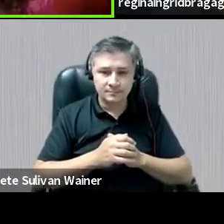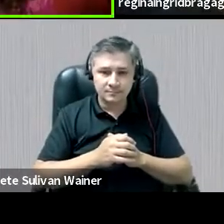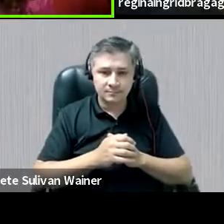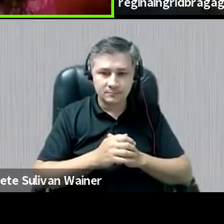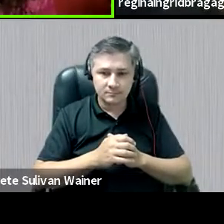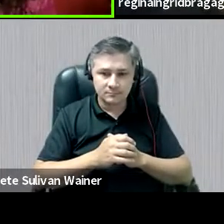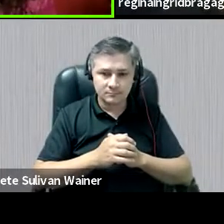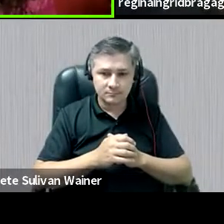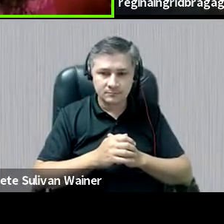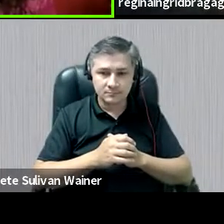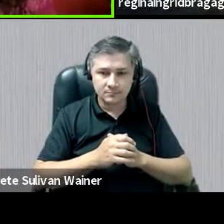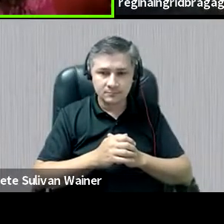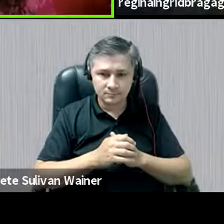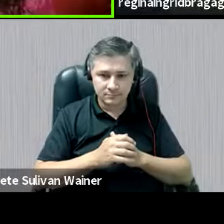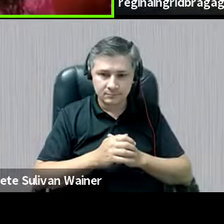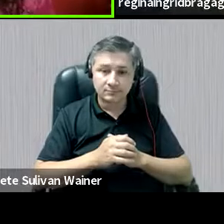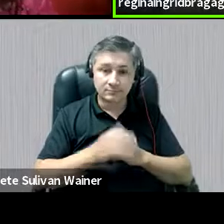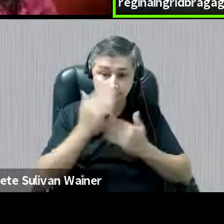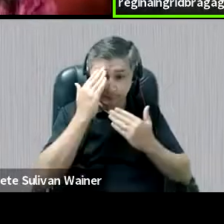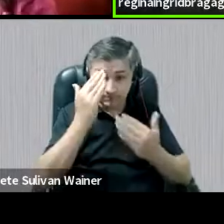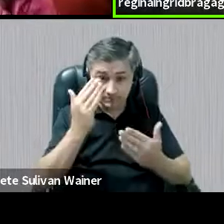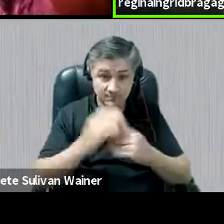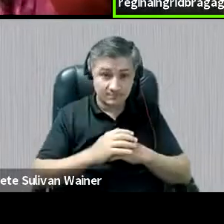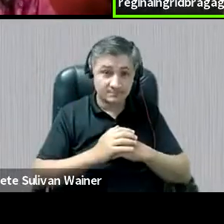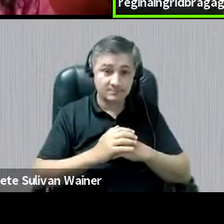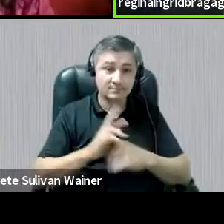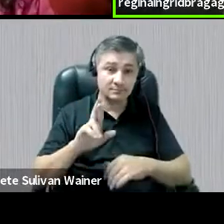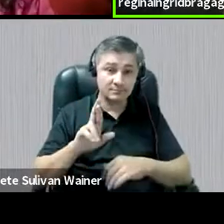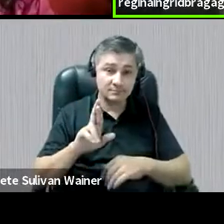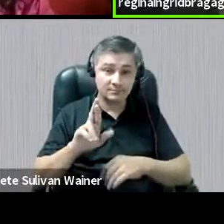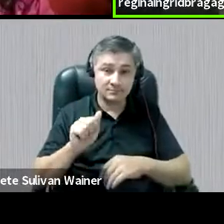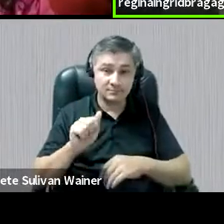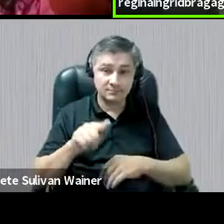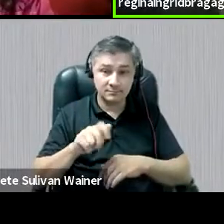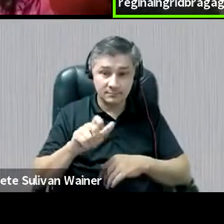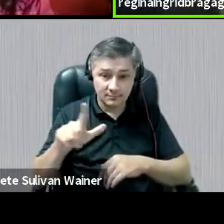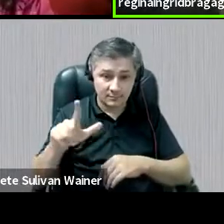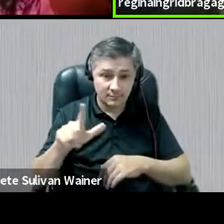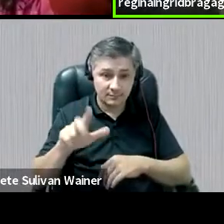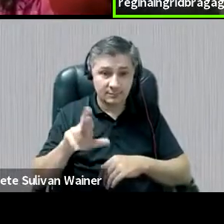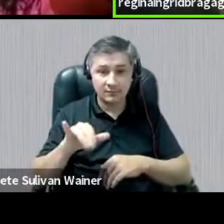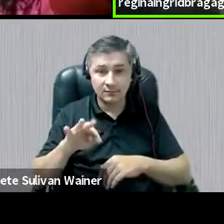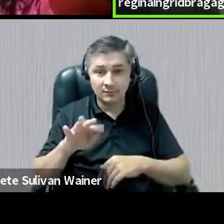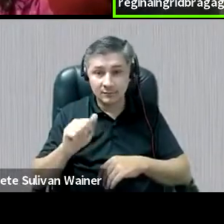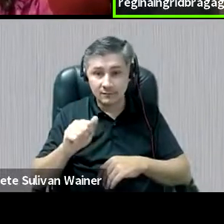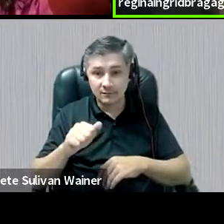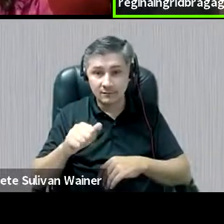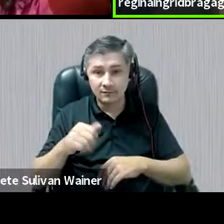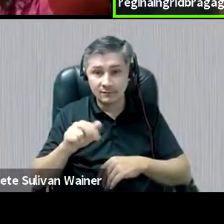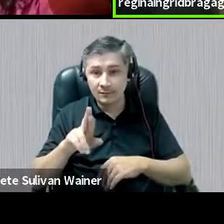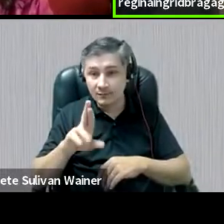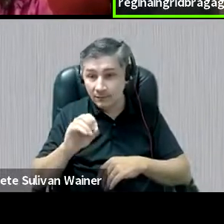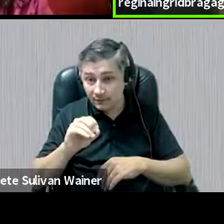Sim. Então, eu agradeço muito a Raquel, a Rita, a Mara, Cláudia,